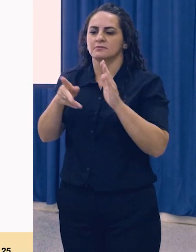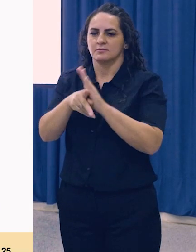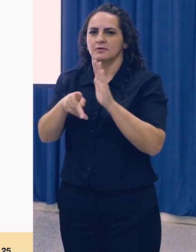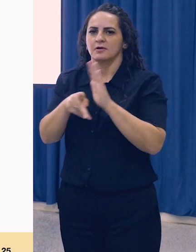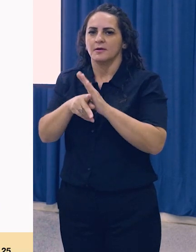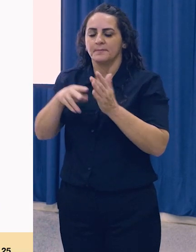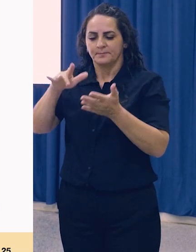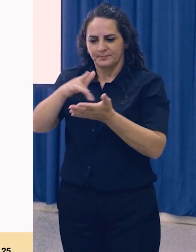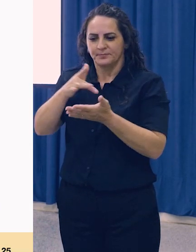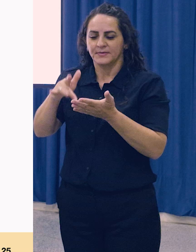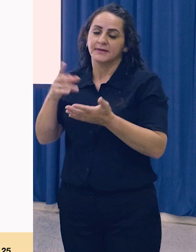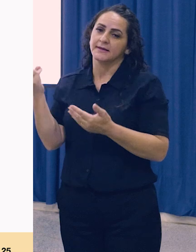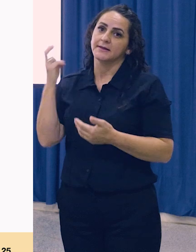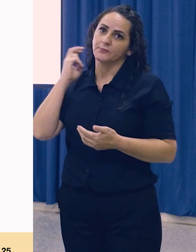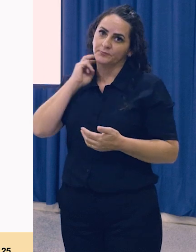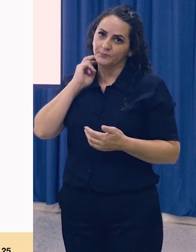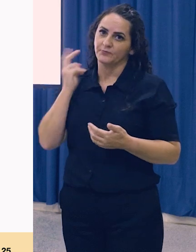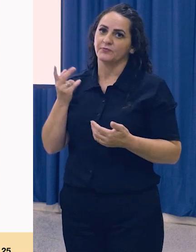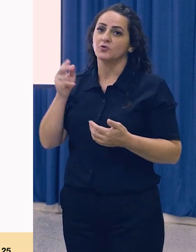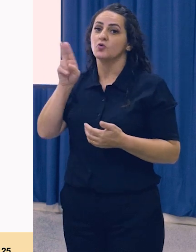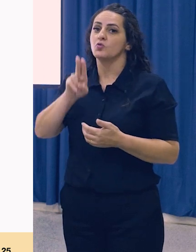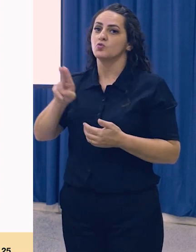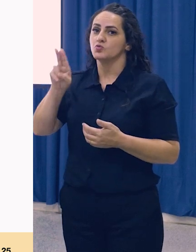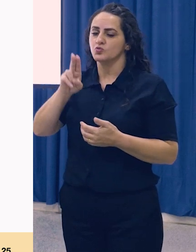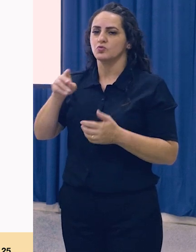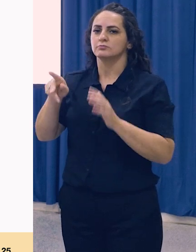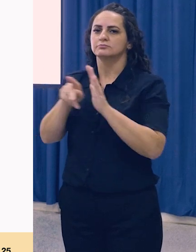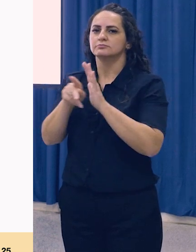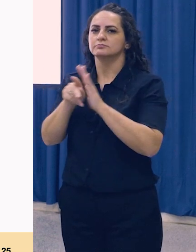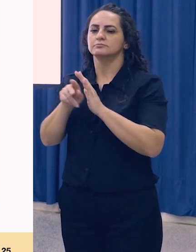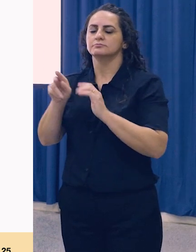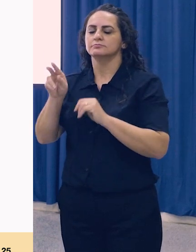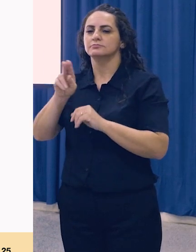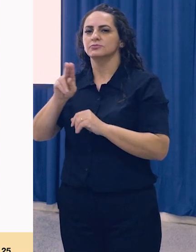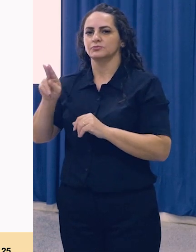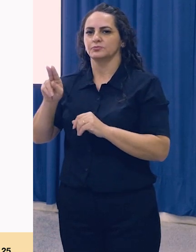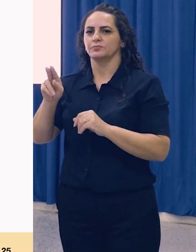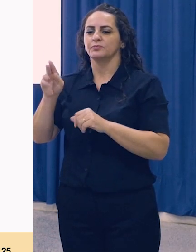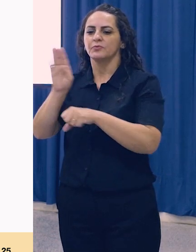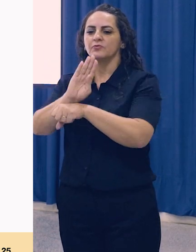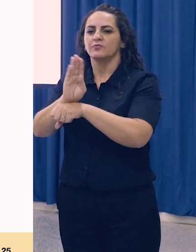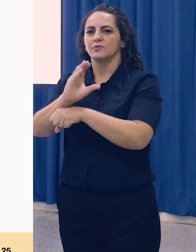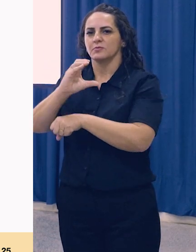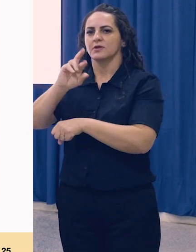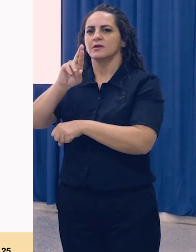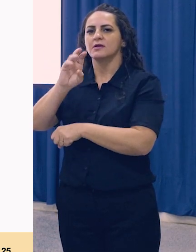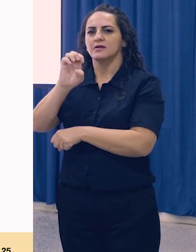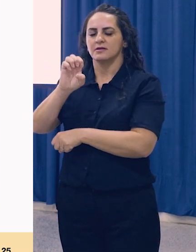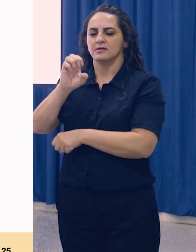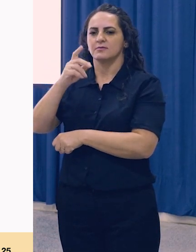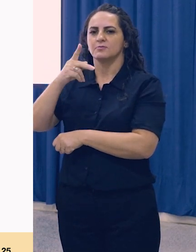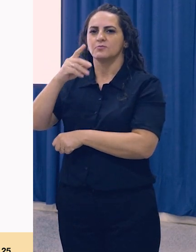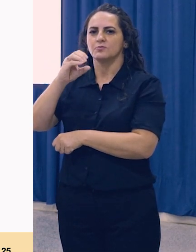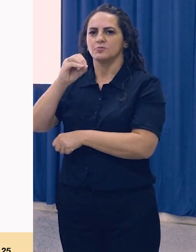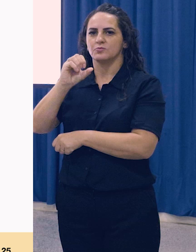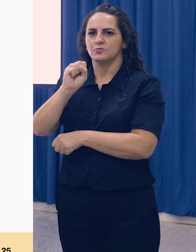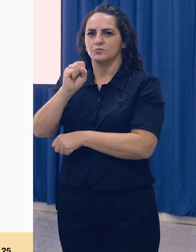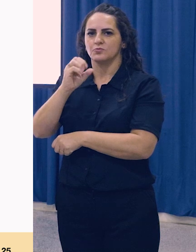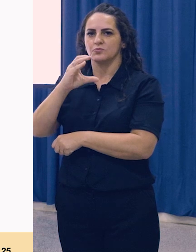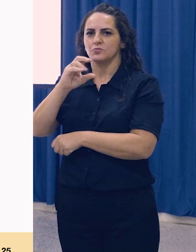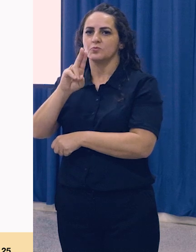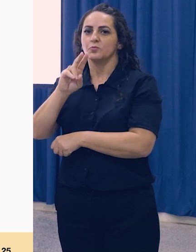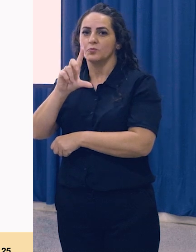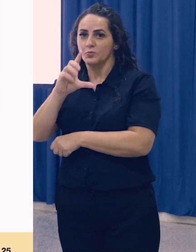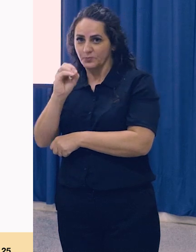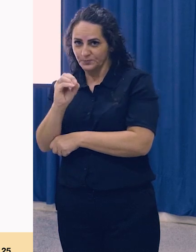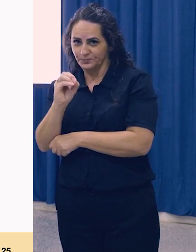sobre uma bailarina e um vampiro. A gente usou Crepúsculo, porque muitos fãs de Ventos Cortantes gostam de